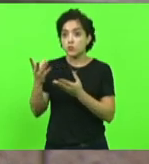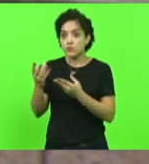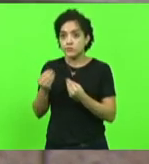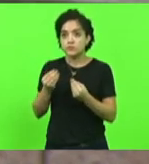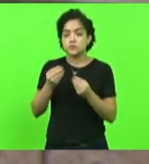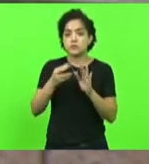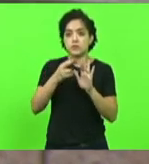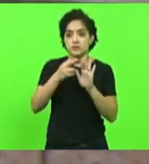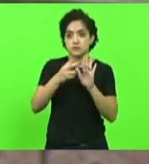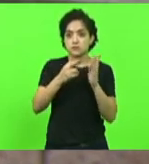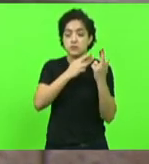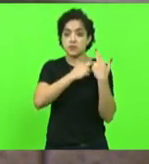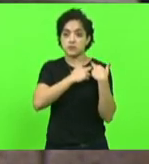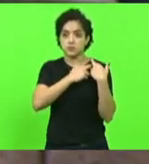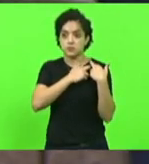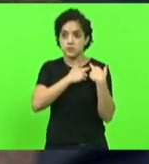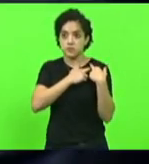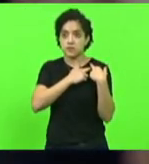Exª